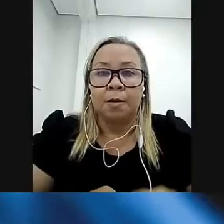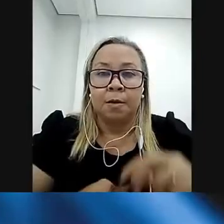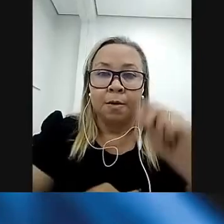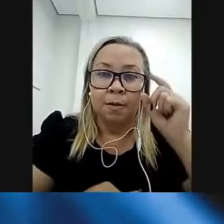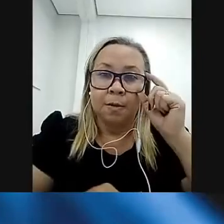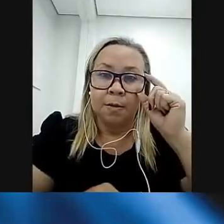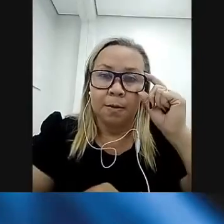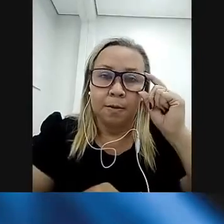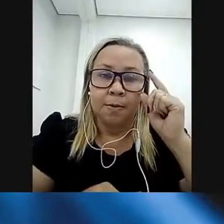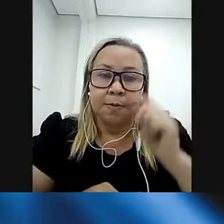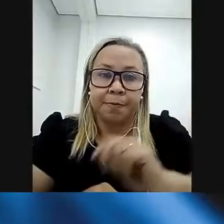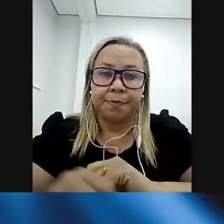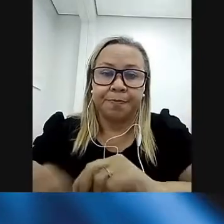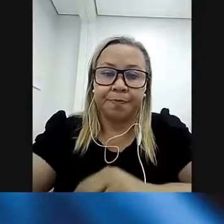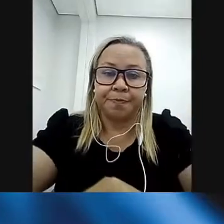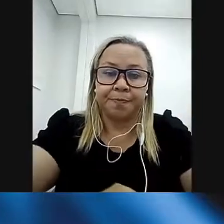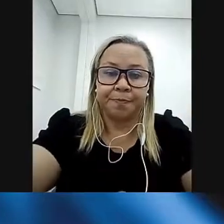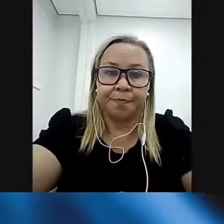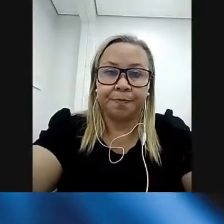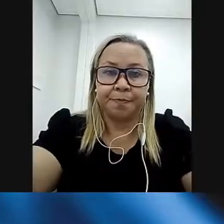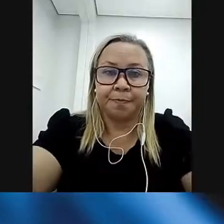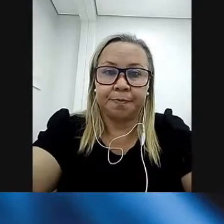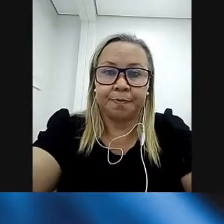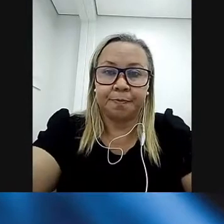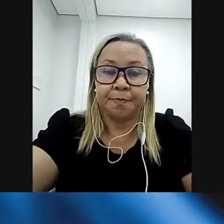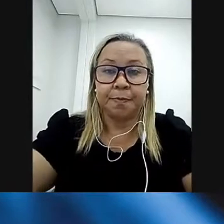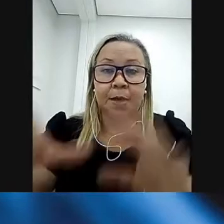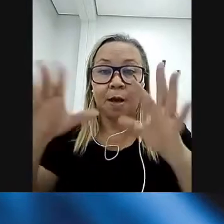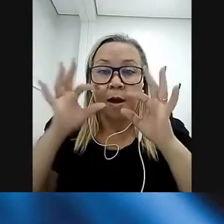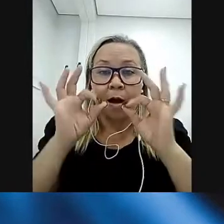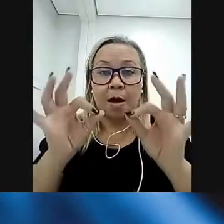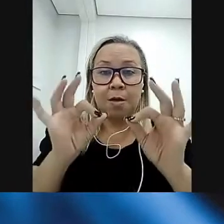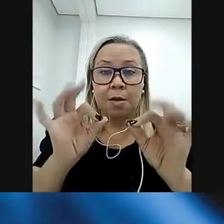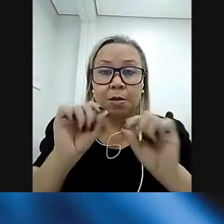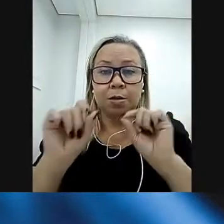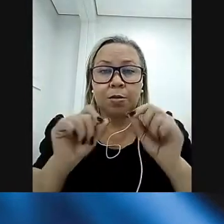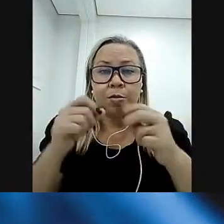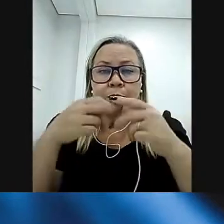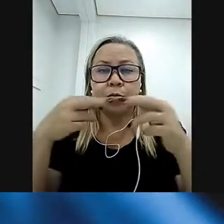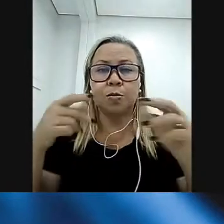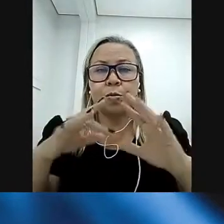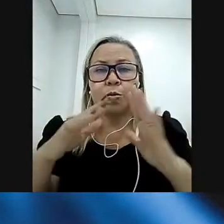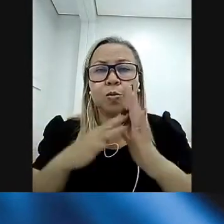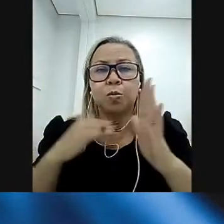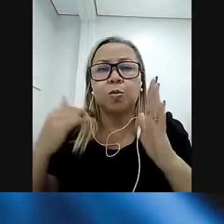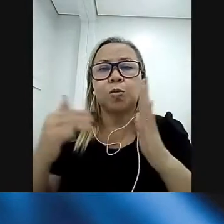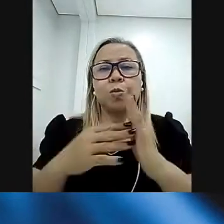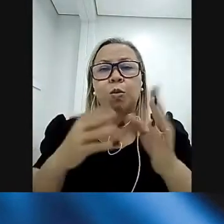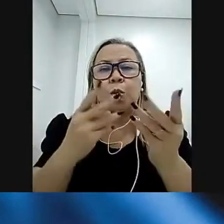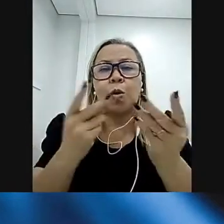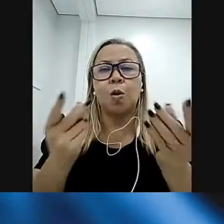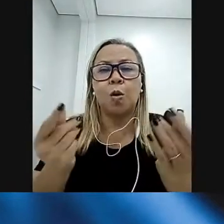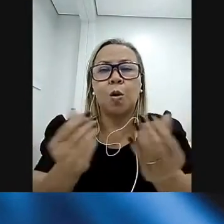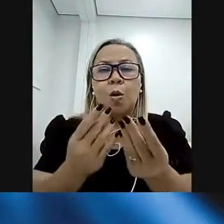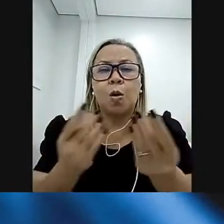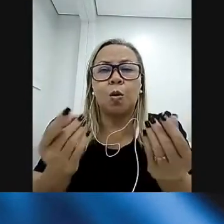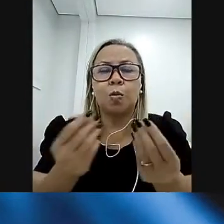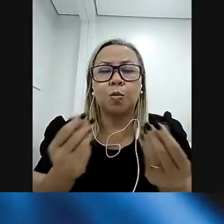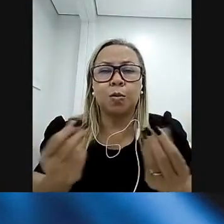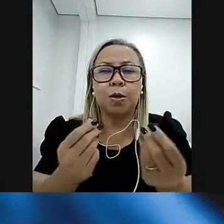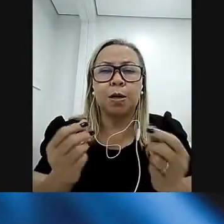Bom, é interessante, né, essa coisa do todo e do detalhe que a Karina traz,